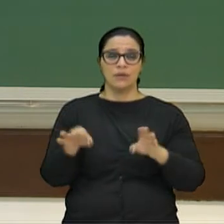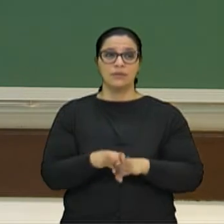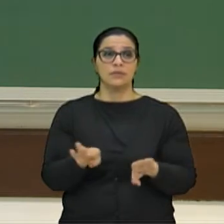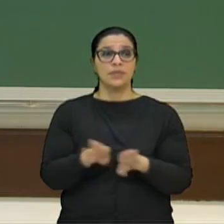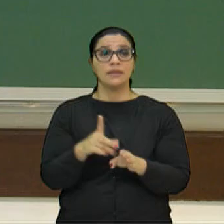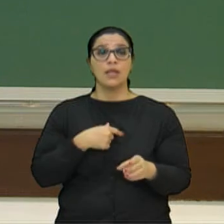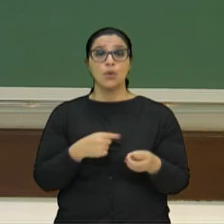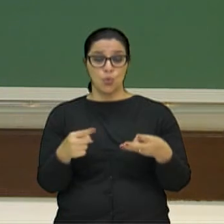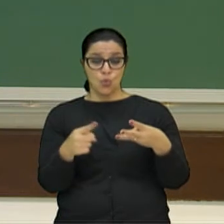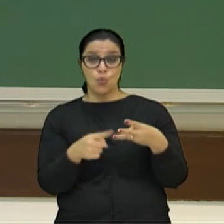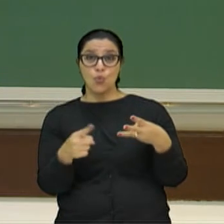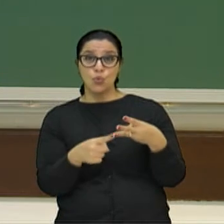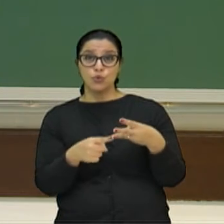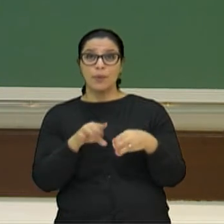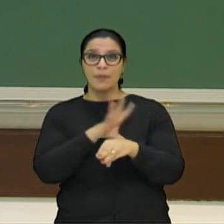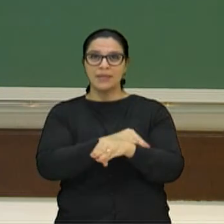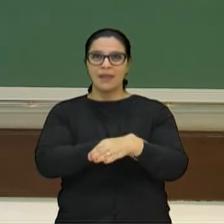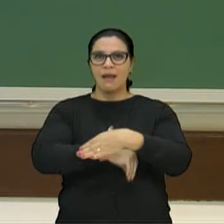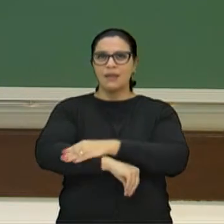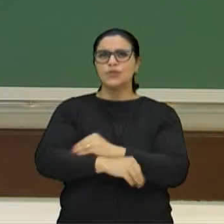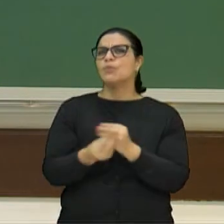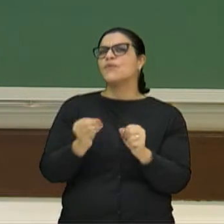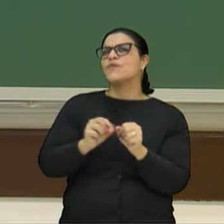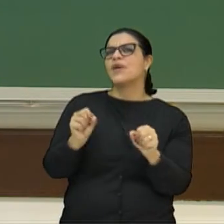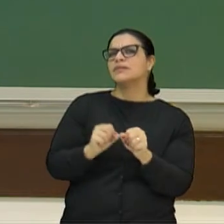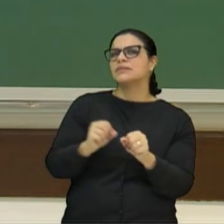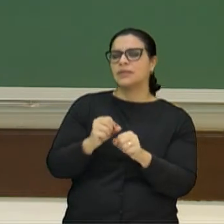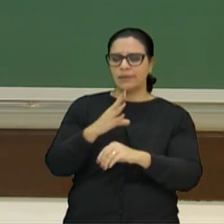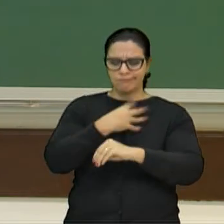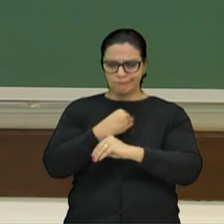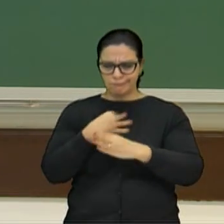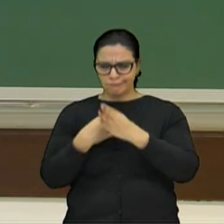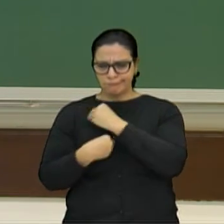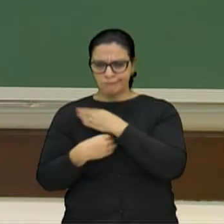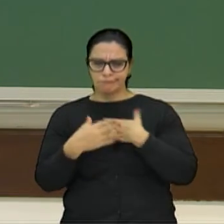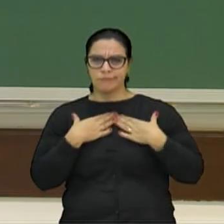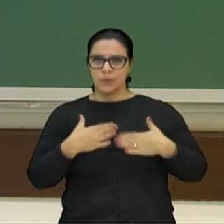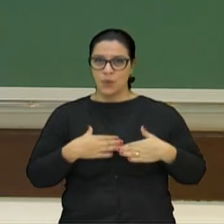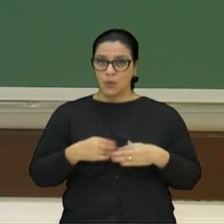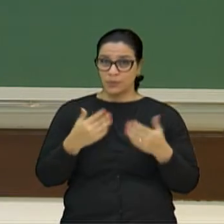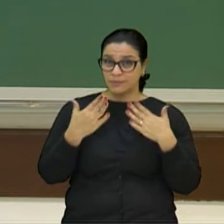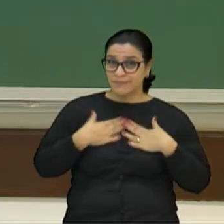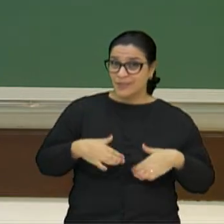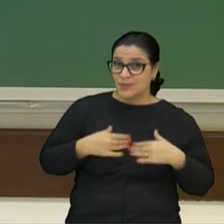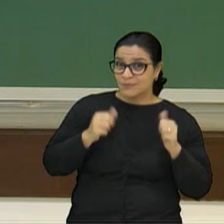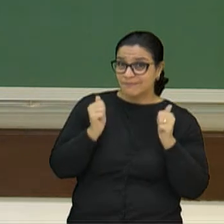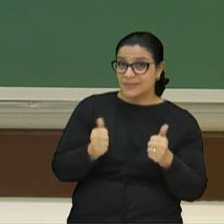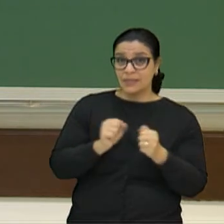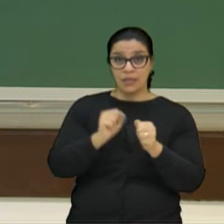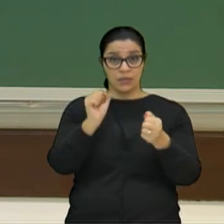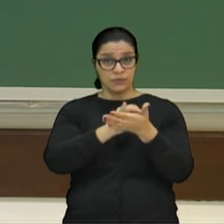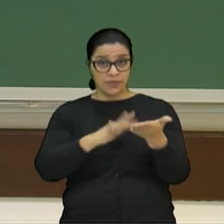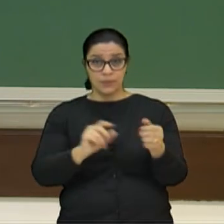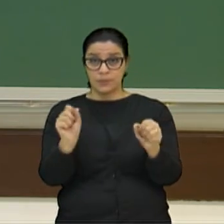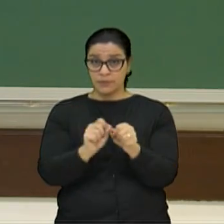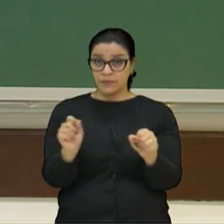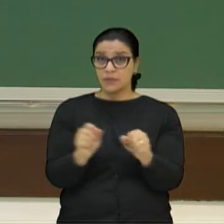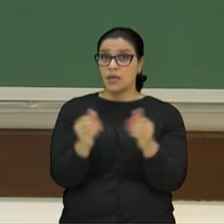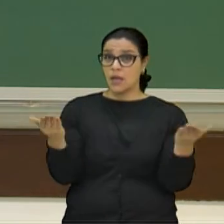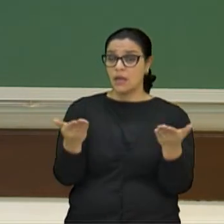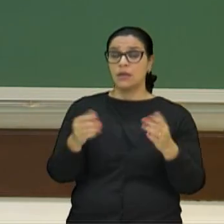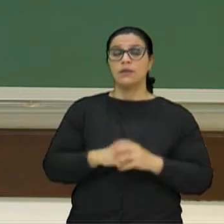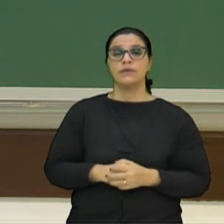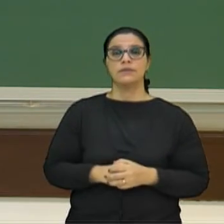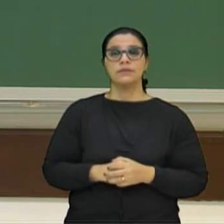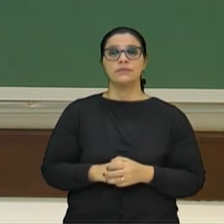fala sobre automassagem, como trabalhar a questão da automassagem. Tranquilo? Então vocês têm aquela atividade para fazer